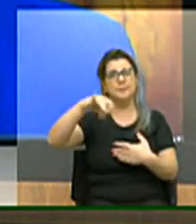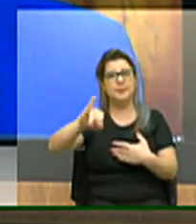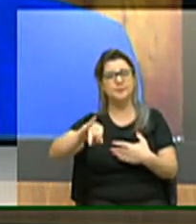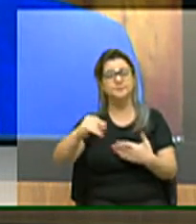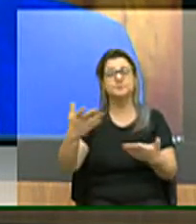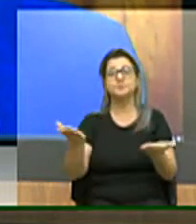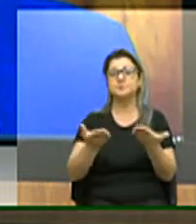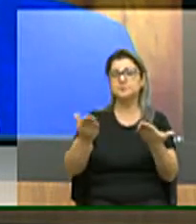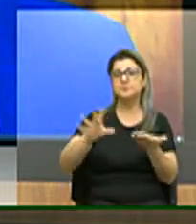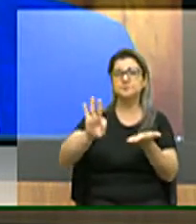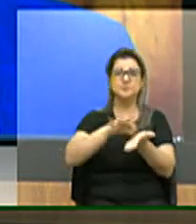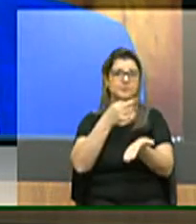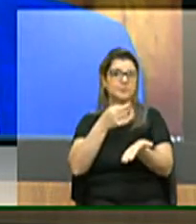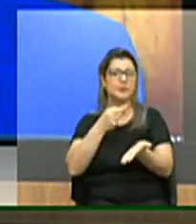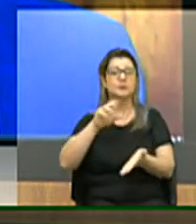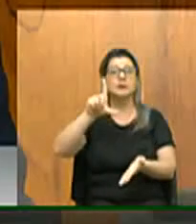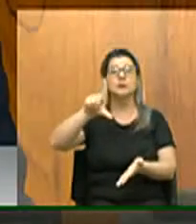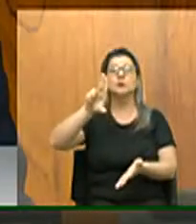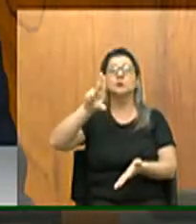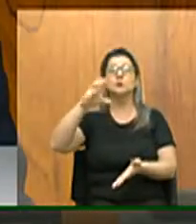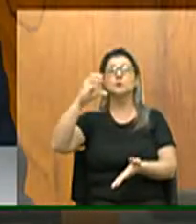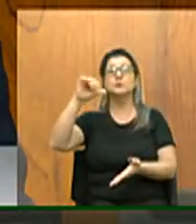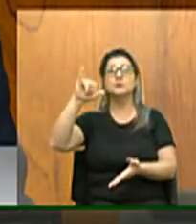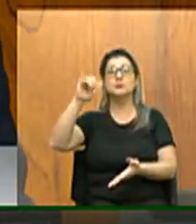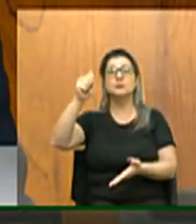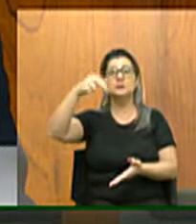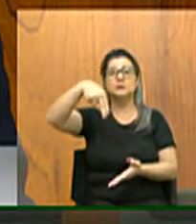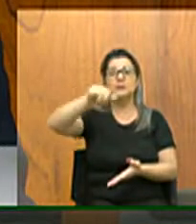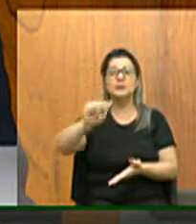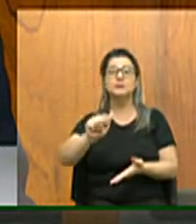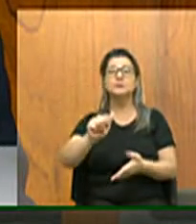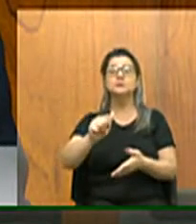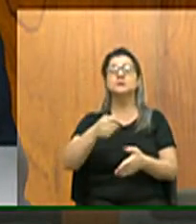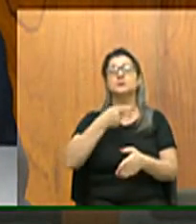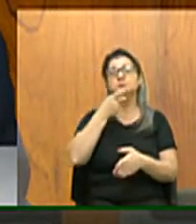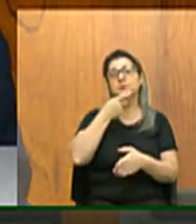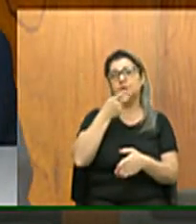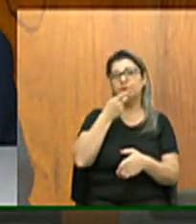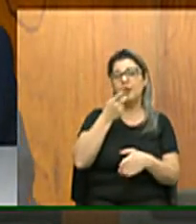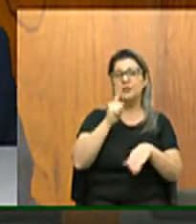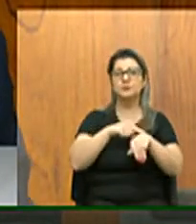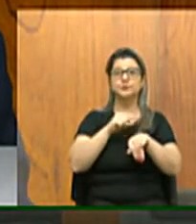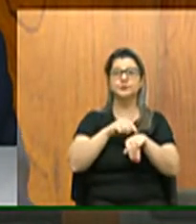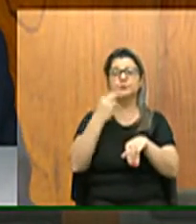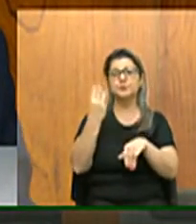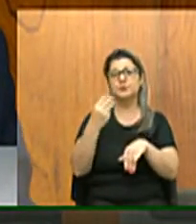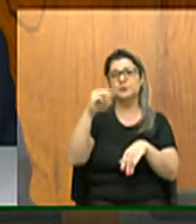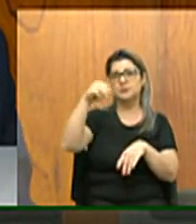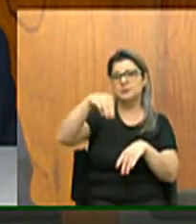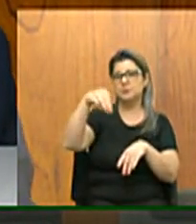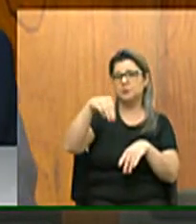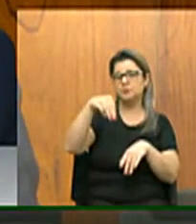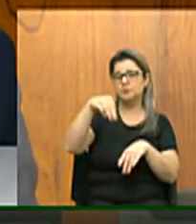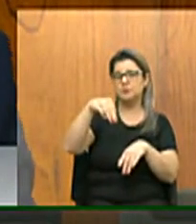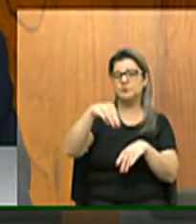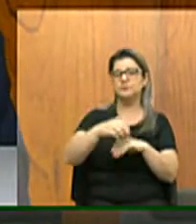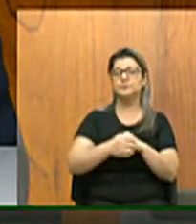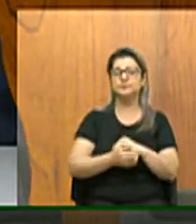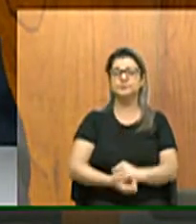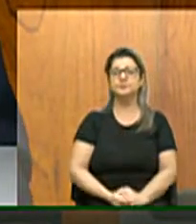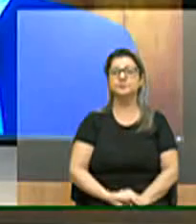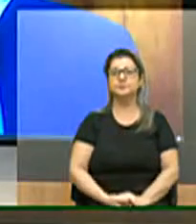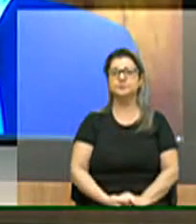Genro para a fala e pelo tempo regimental de 3 minutos. Deputada Luciana, está com a